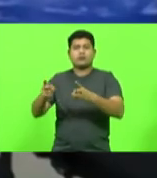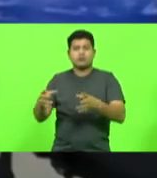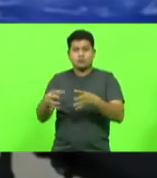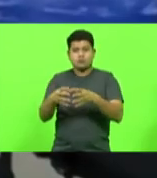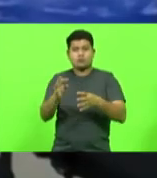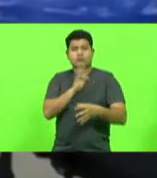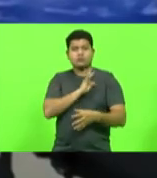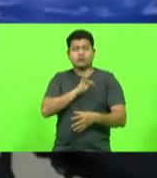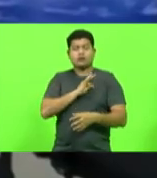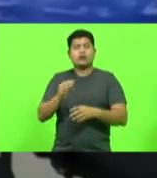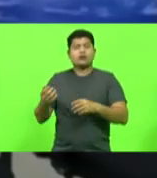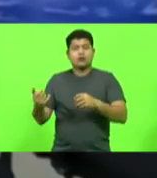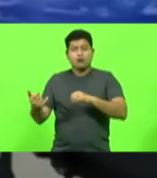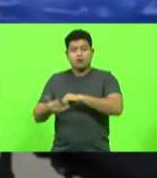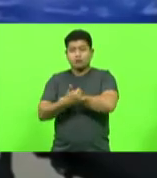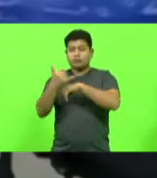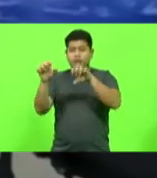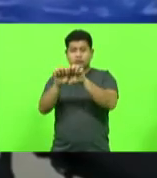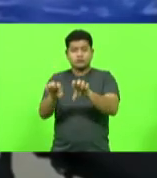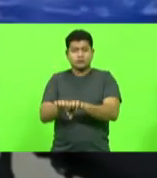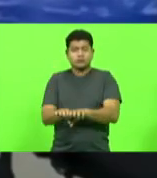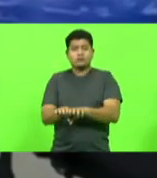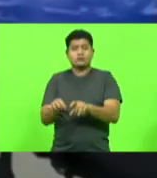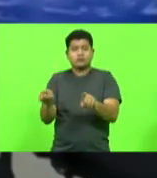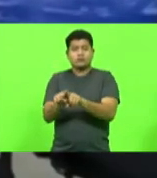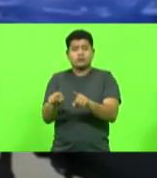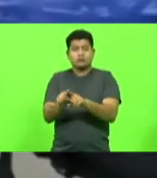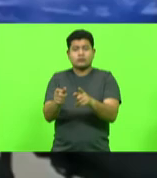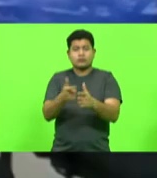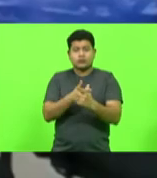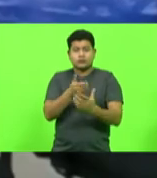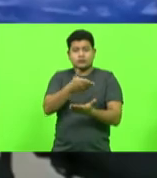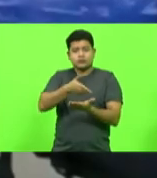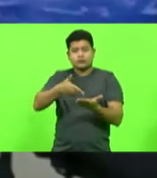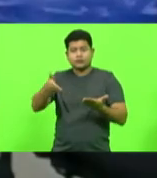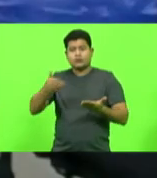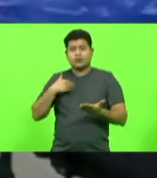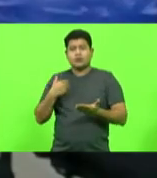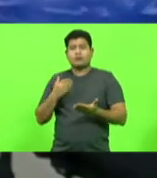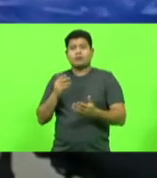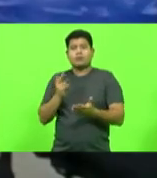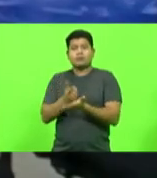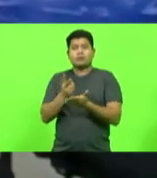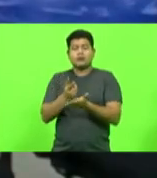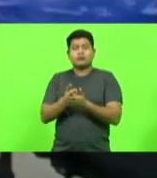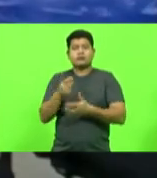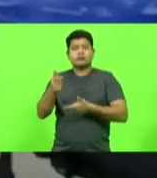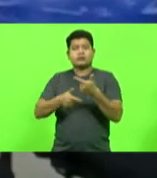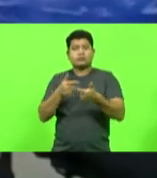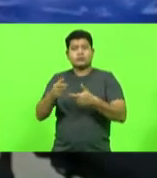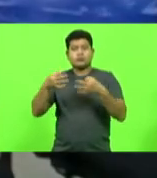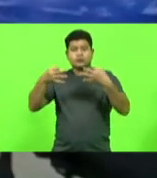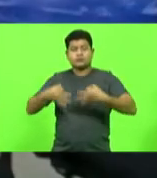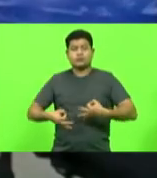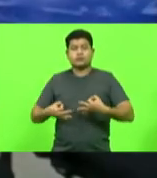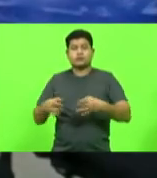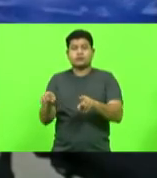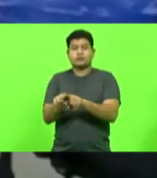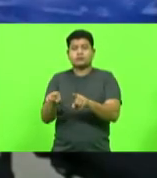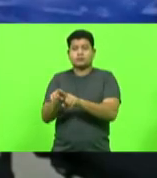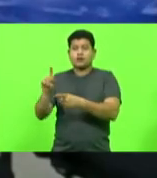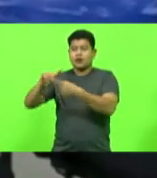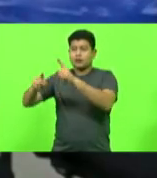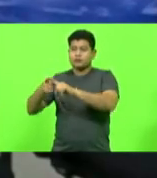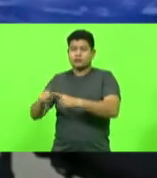estrutura física, com cofinanciamento compatível para manter a oferta de um serviço, equipamentos sociais o